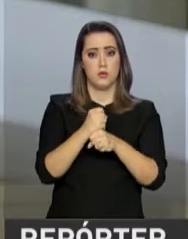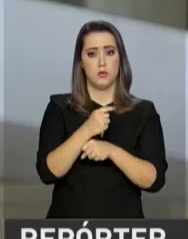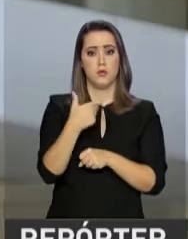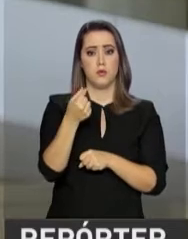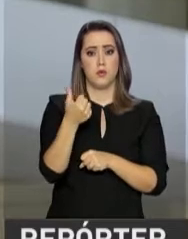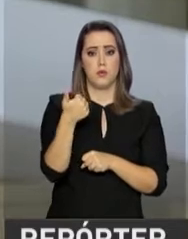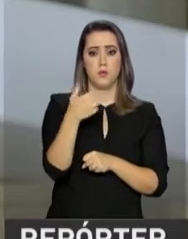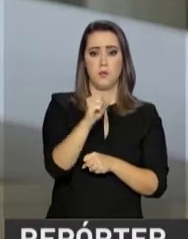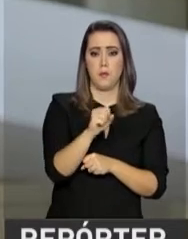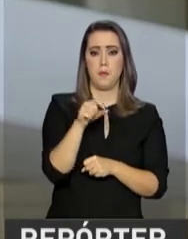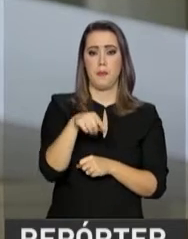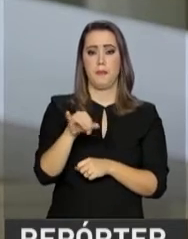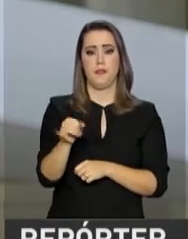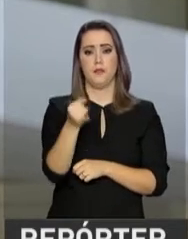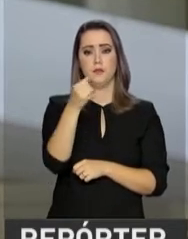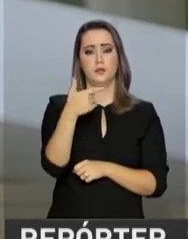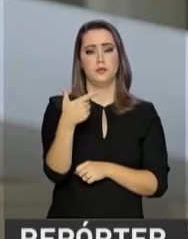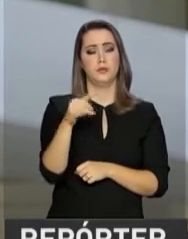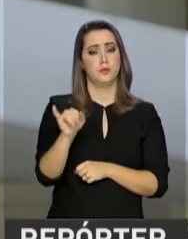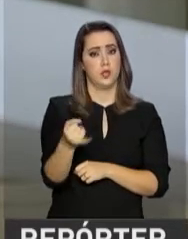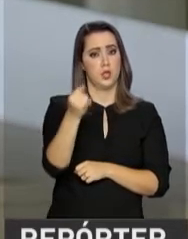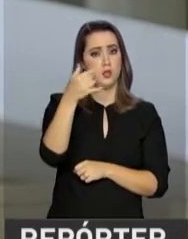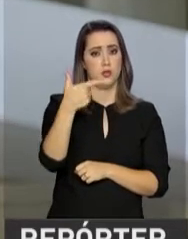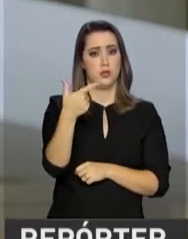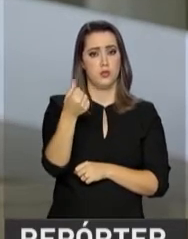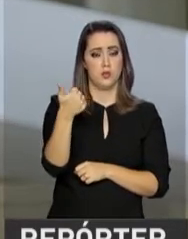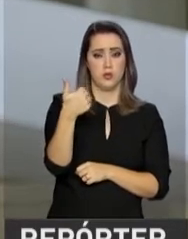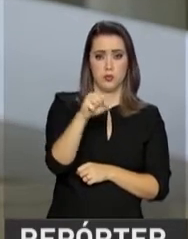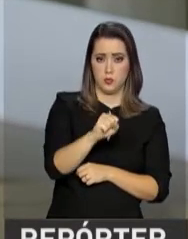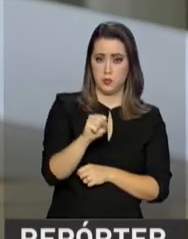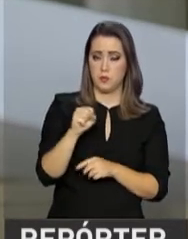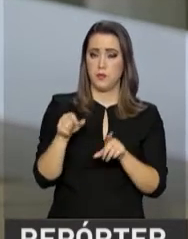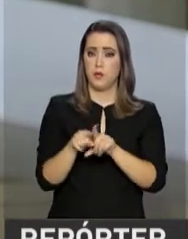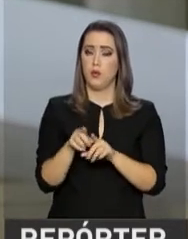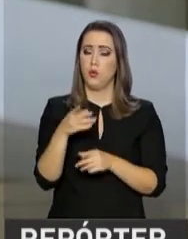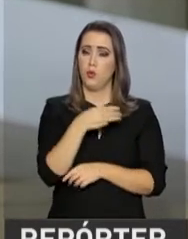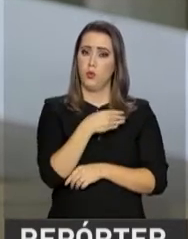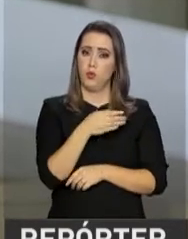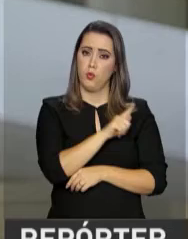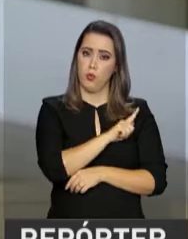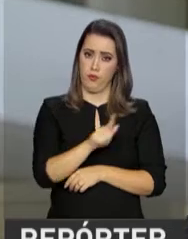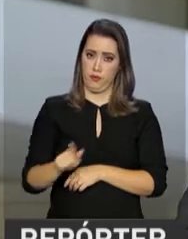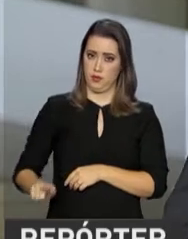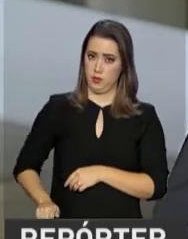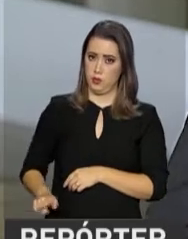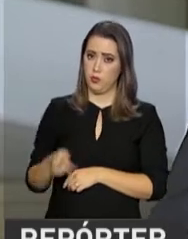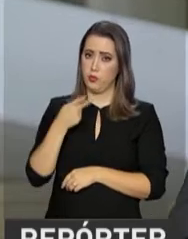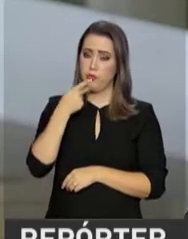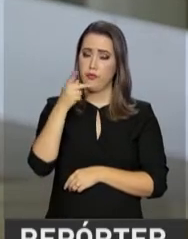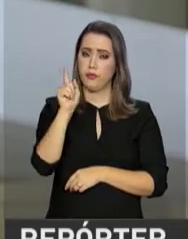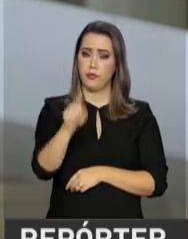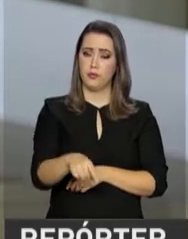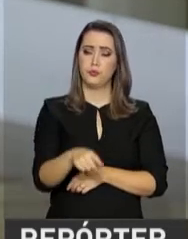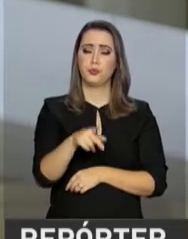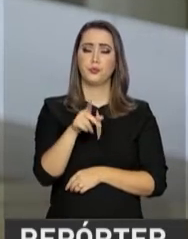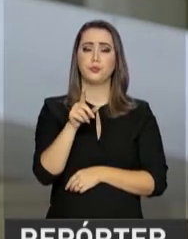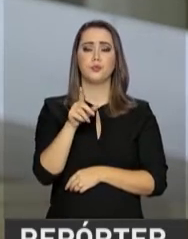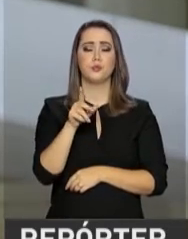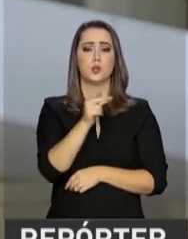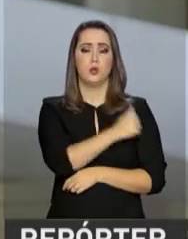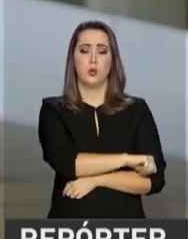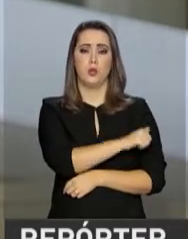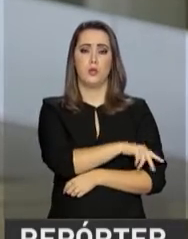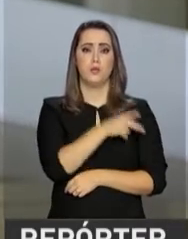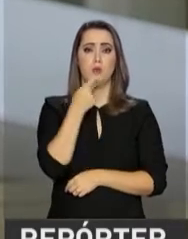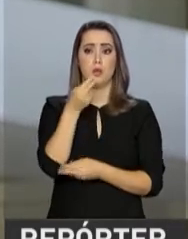de 2018, em janeiro de 2018. Segundo o governador do estado do Rio de Janeiro, Luiz Fernando Pezão,